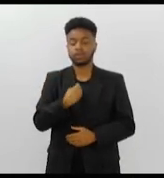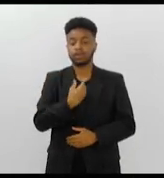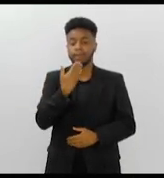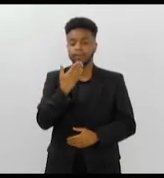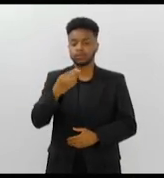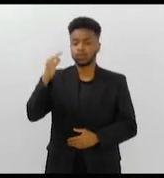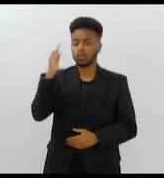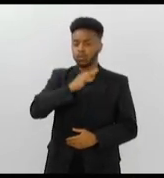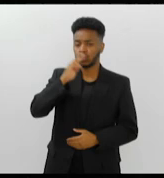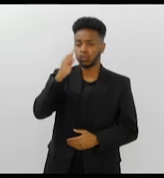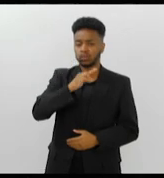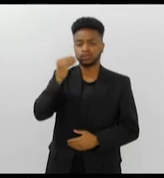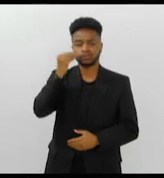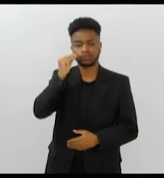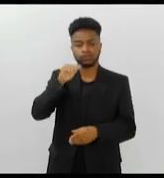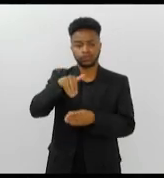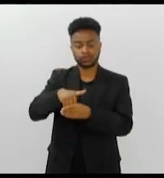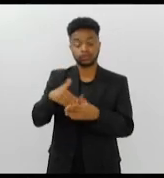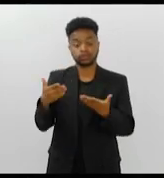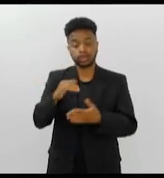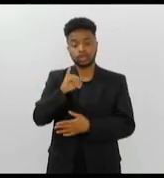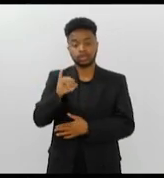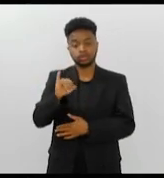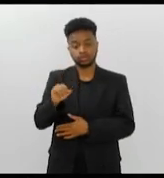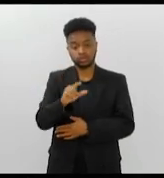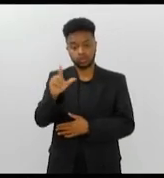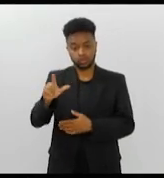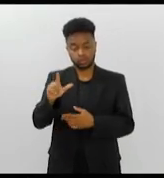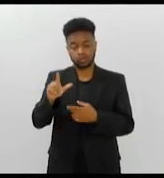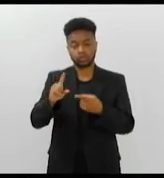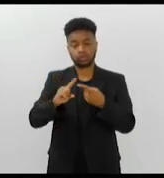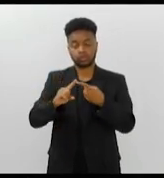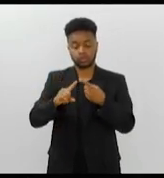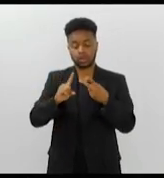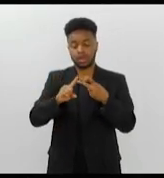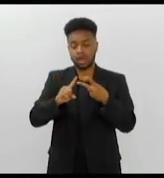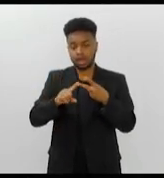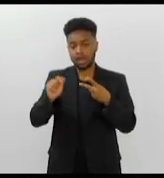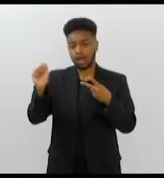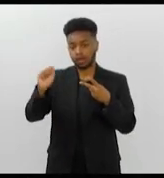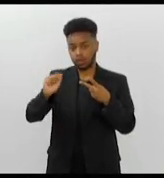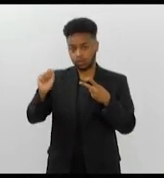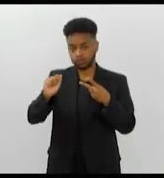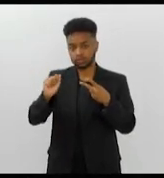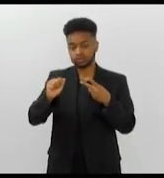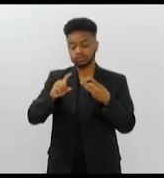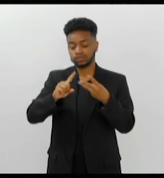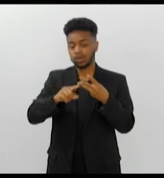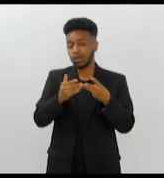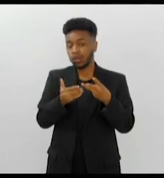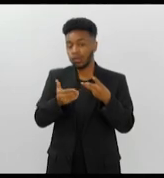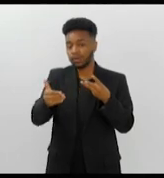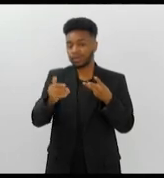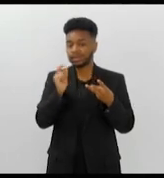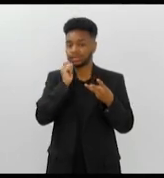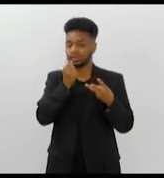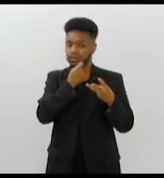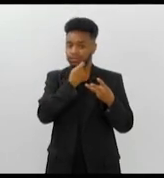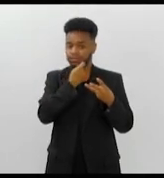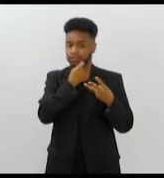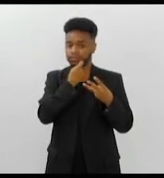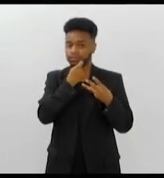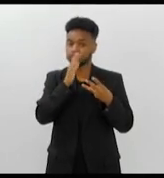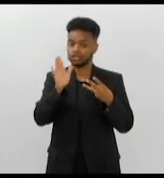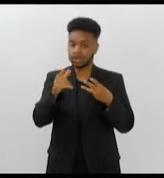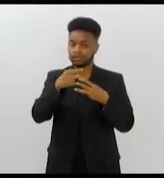urgência Julho Agosto Estamos nos primeiros dias de Setembro